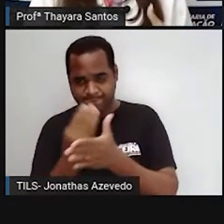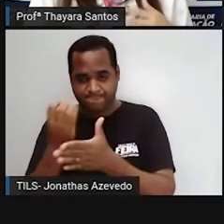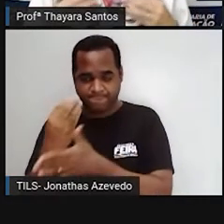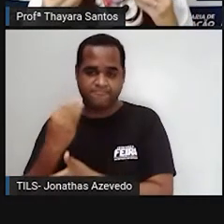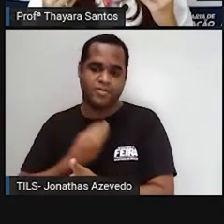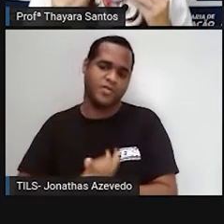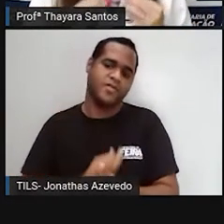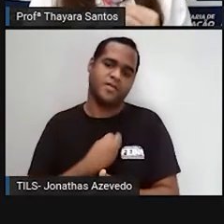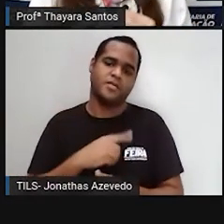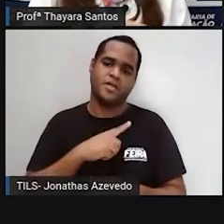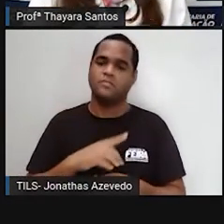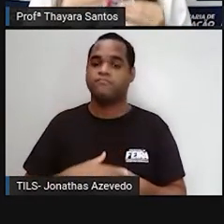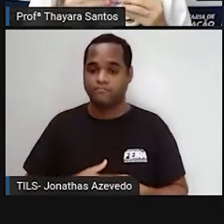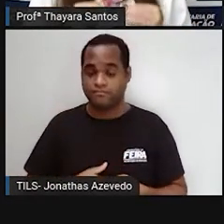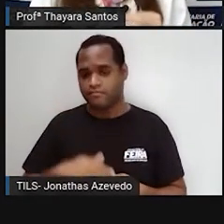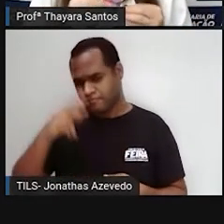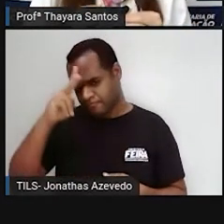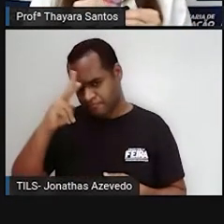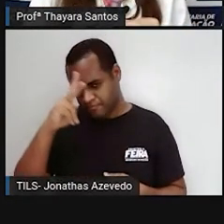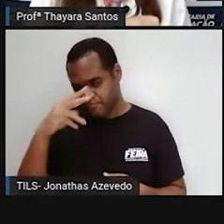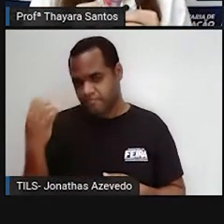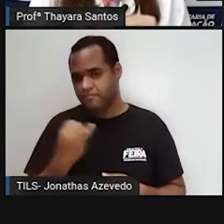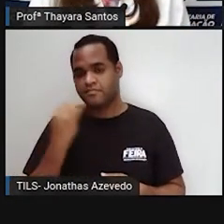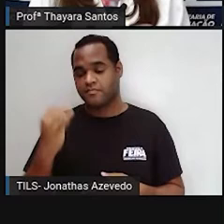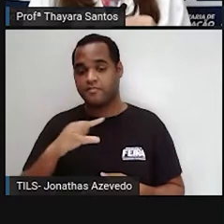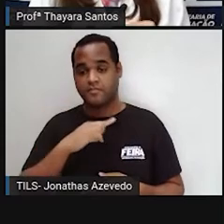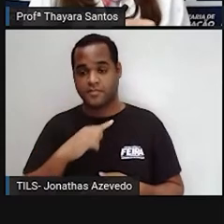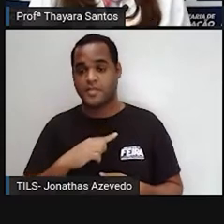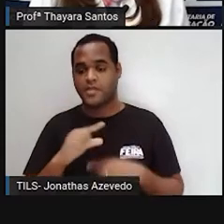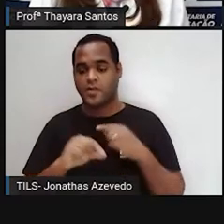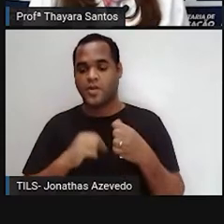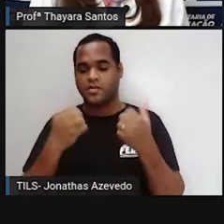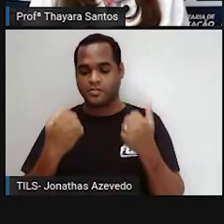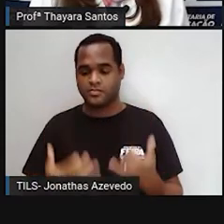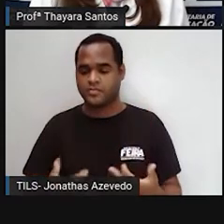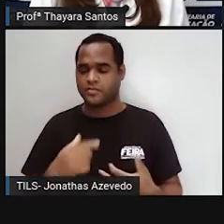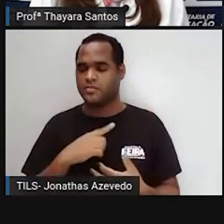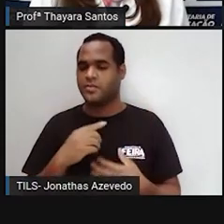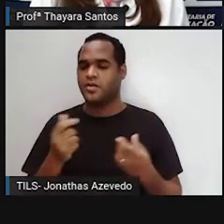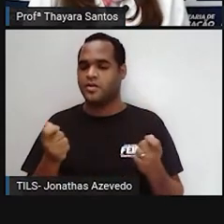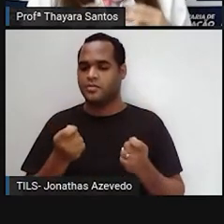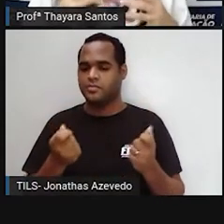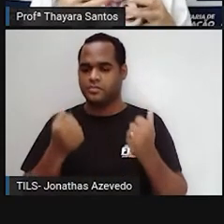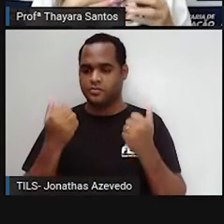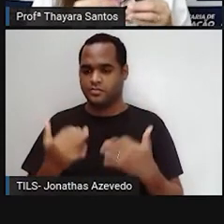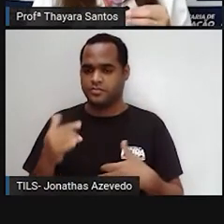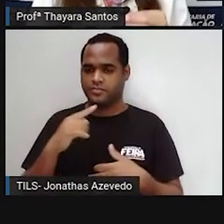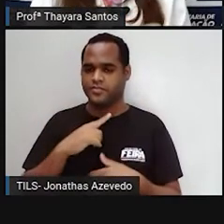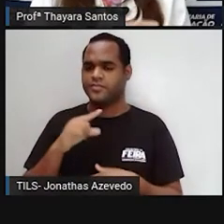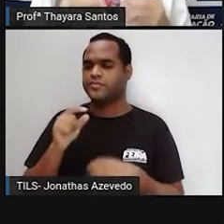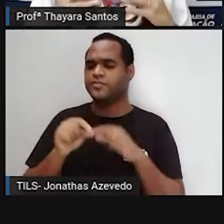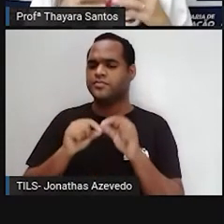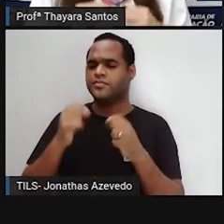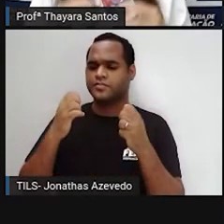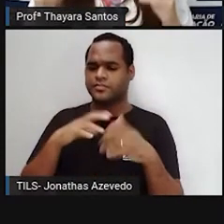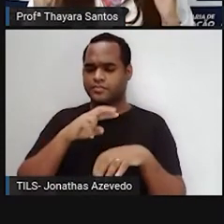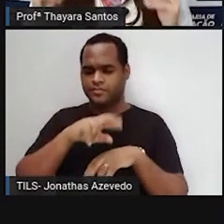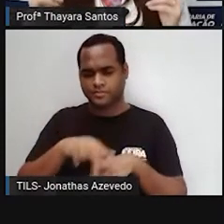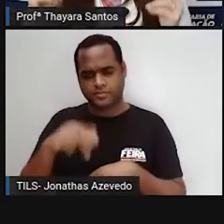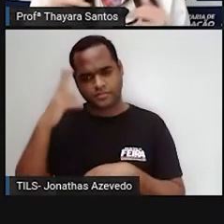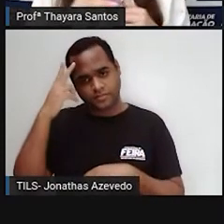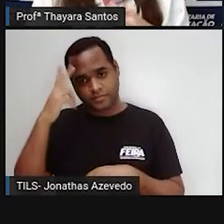vivos. Então, lembrando, gente, em todos esses tipos de reprodução assexuada que a gente está conversando hoje, os organismos gerados é como se